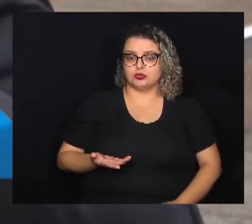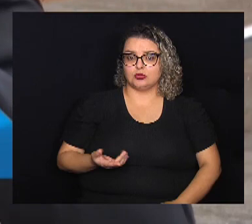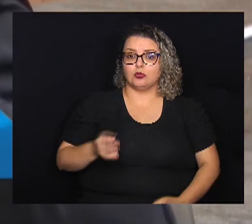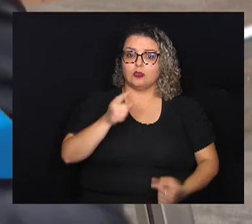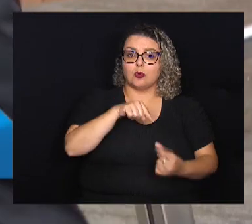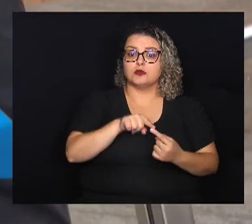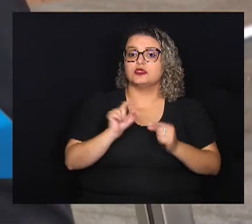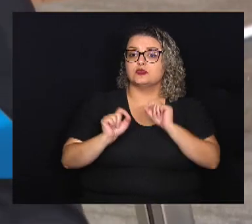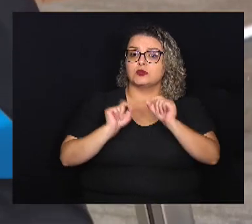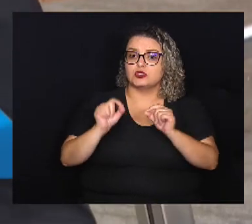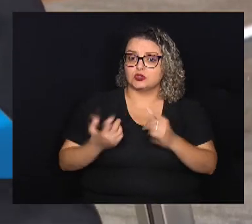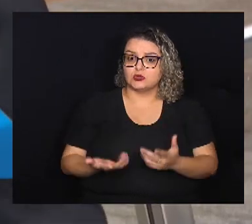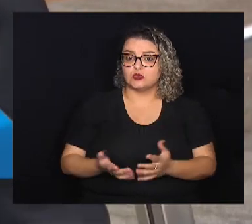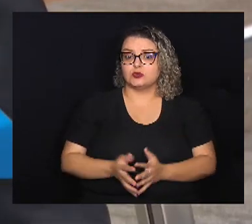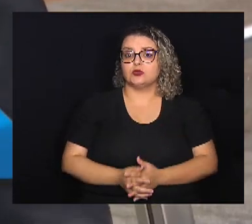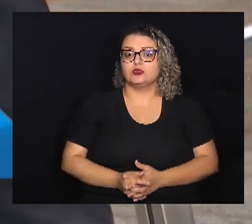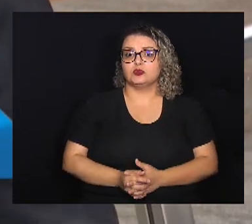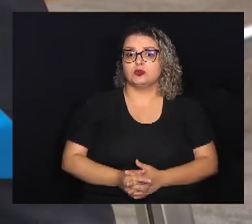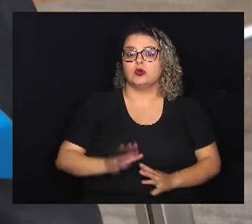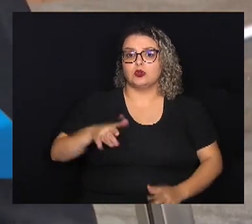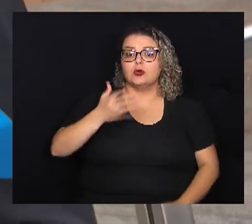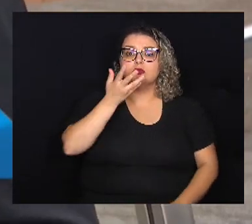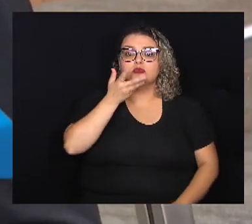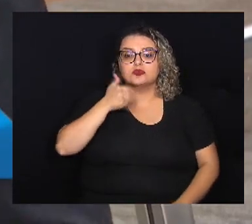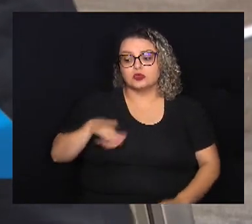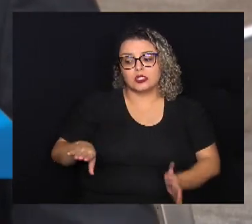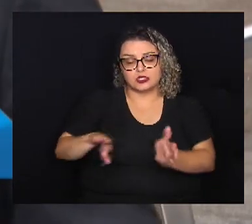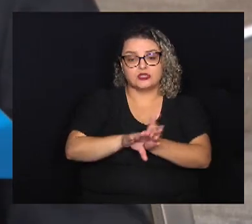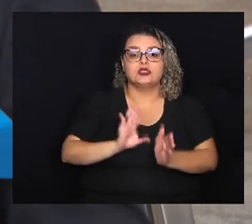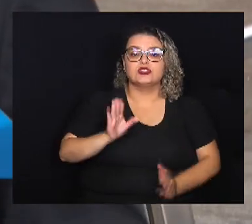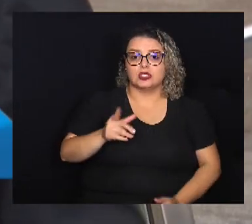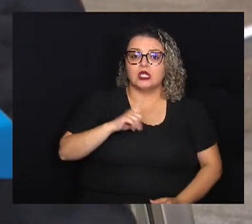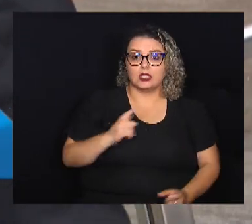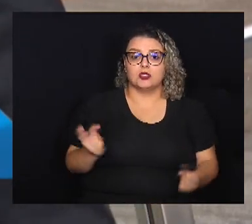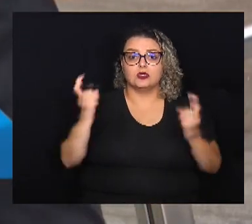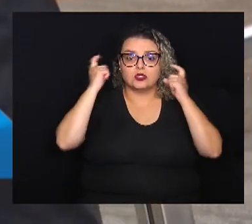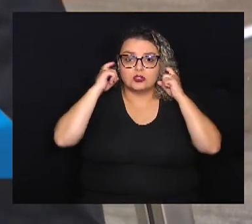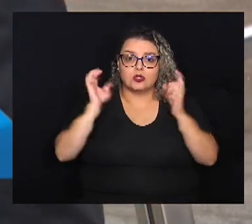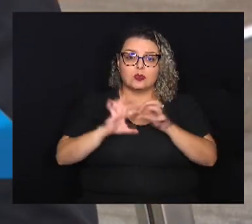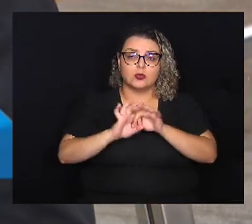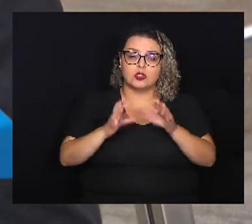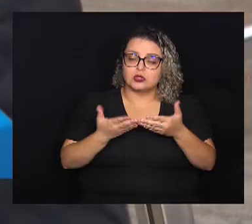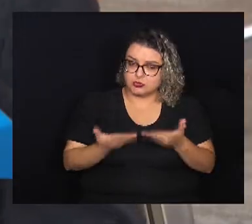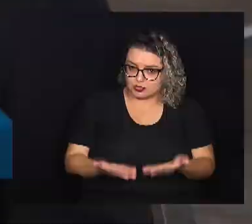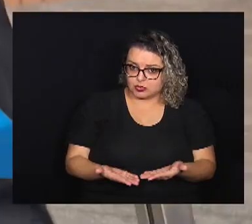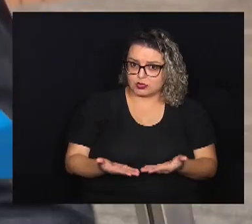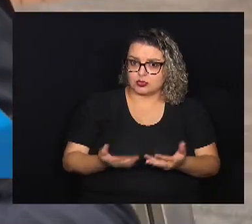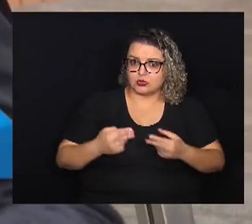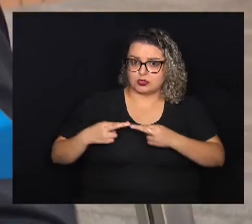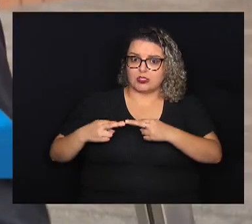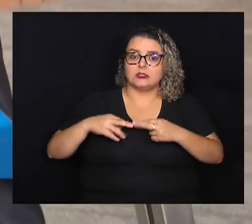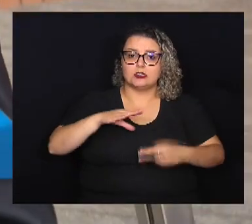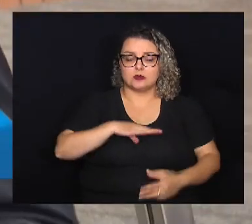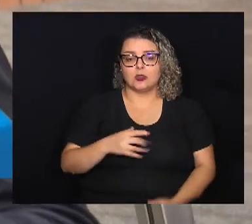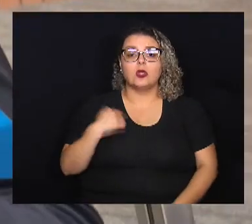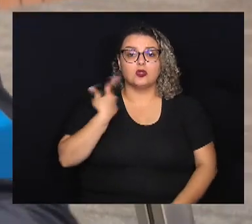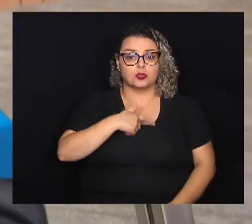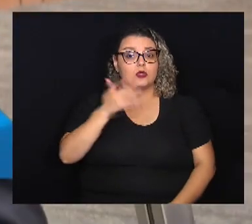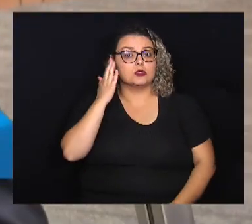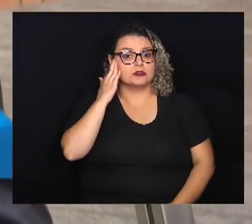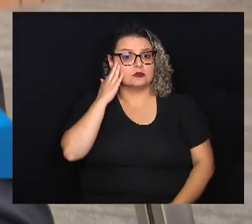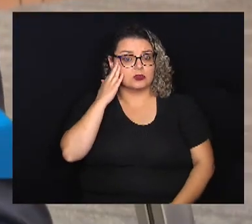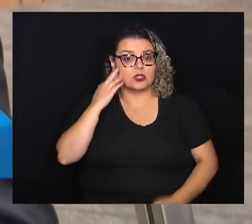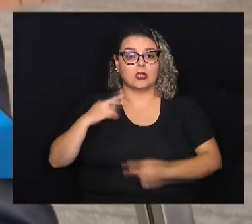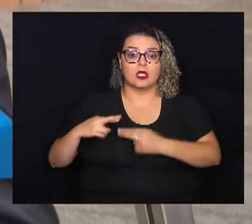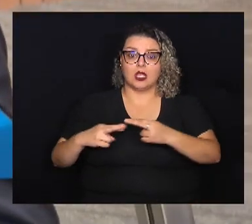do que? Para que quando as crianças já venham, já tenham já esse protetor disponível nas redes municipais. A gente sabe que a rede pública